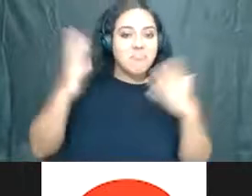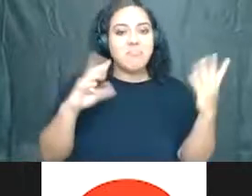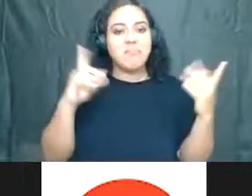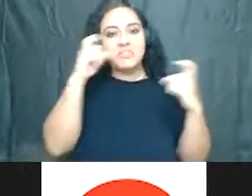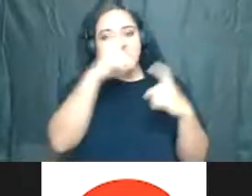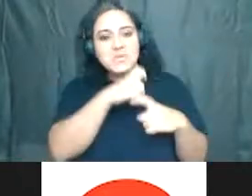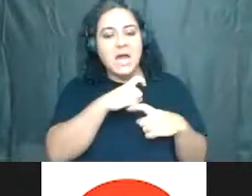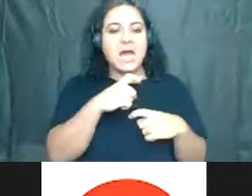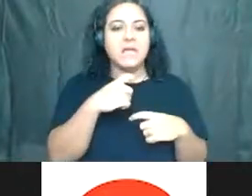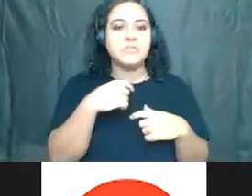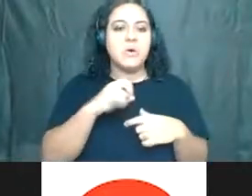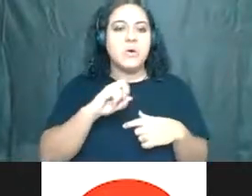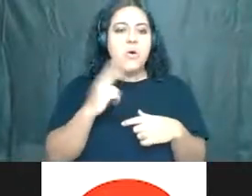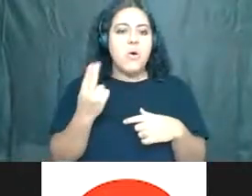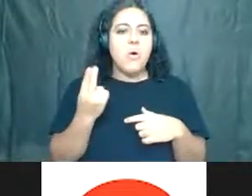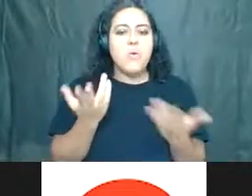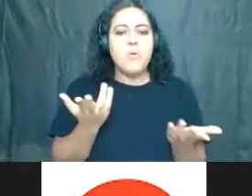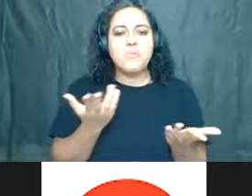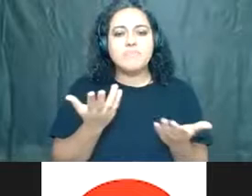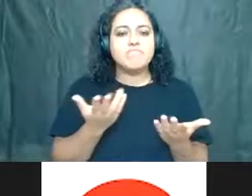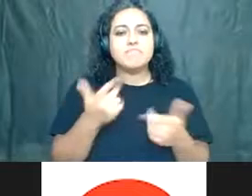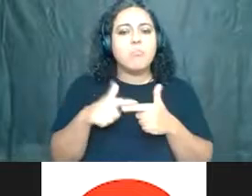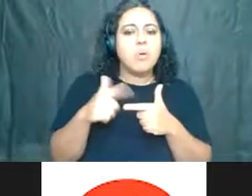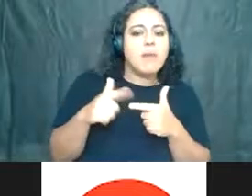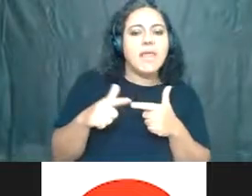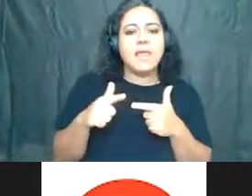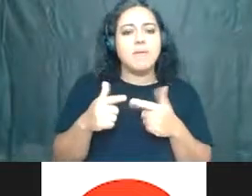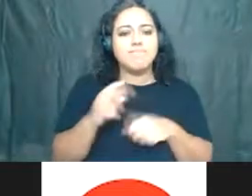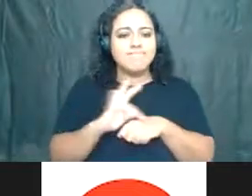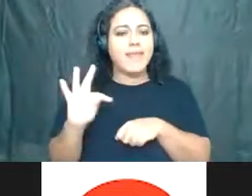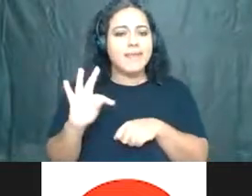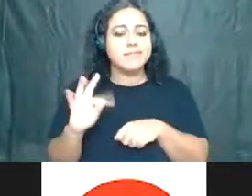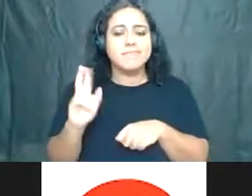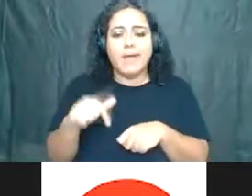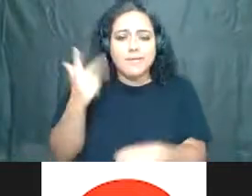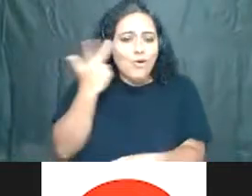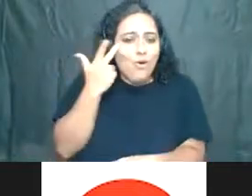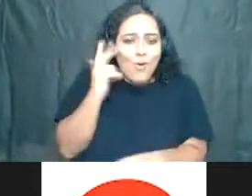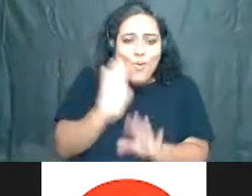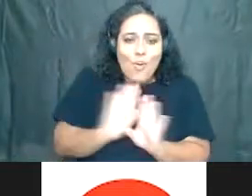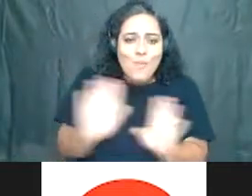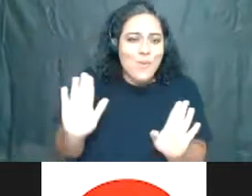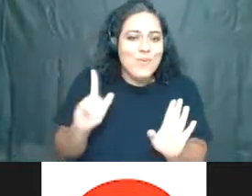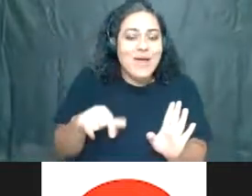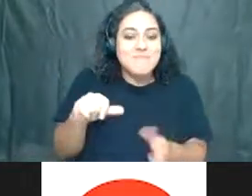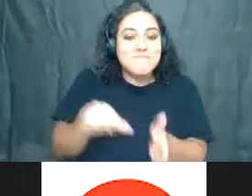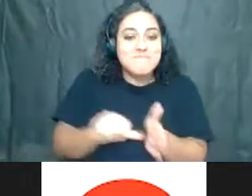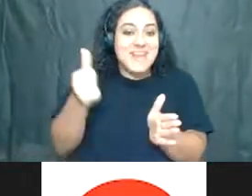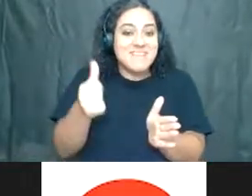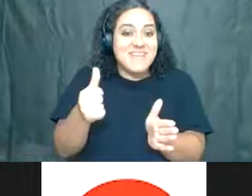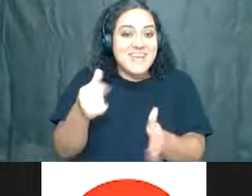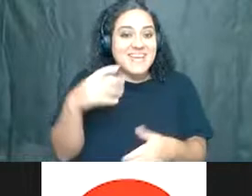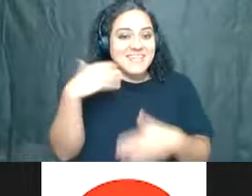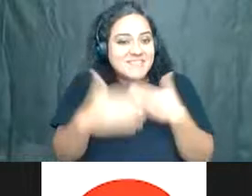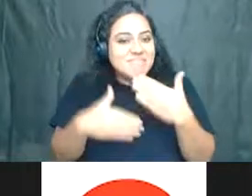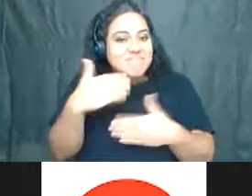dificuldade, algum probleminha técnico, o que é comum nos primeiros momentos, nas primeiras tentativas e